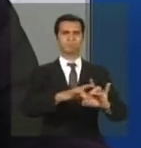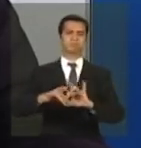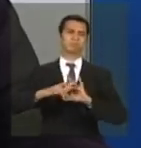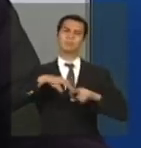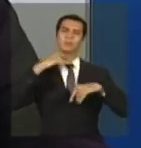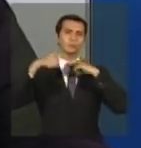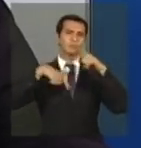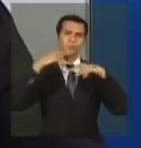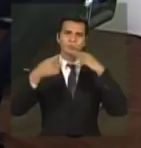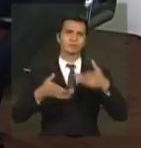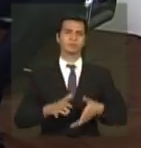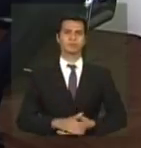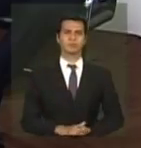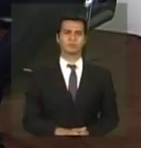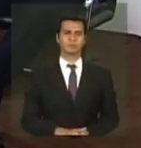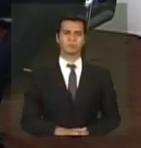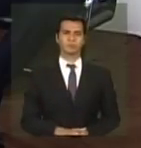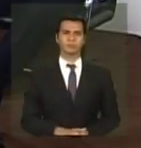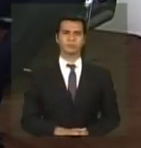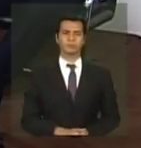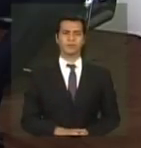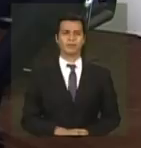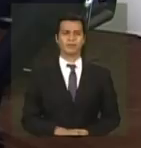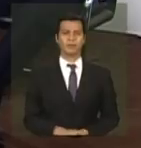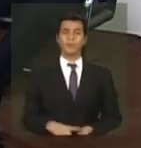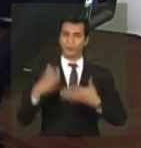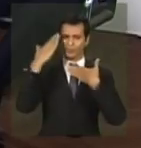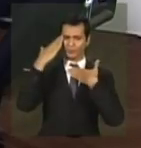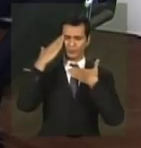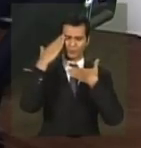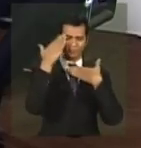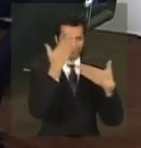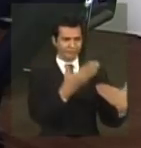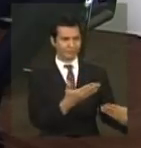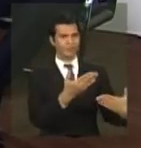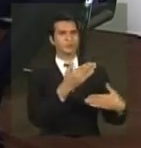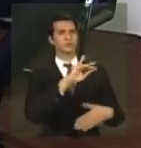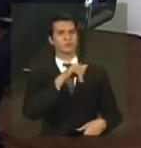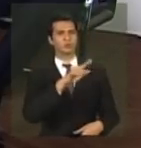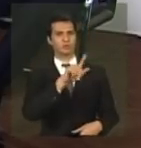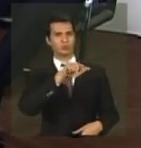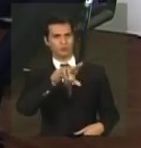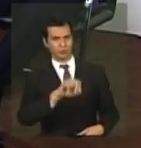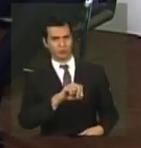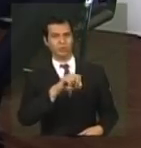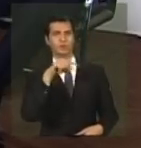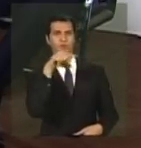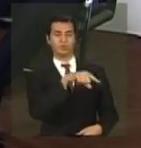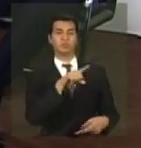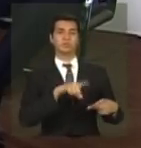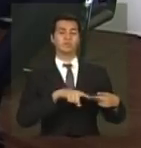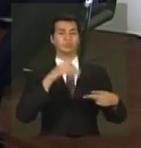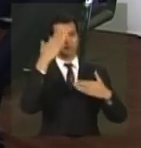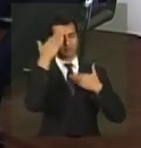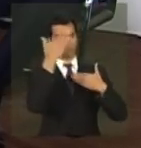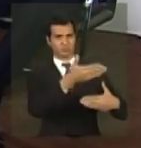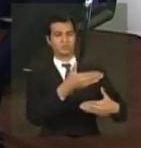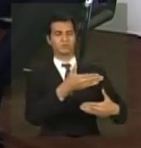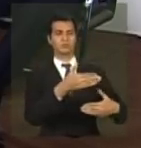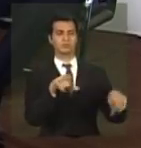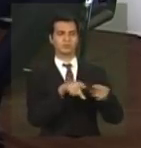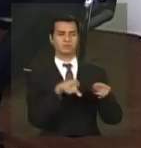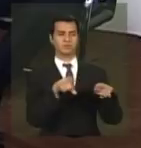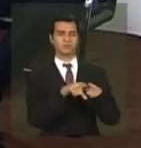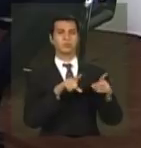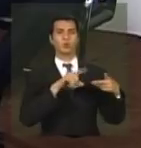vamos conseguir. Bom, agradeço muito a participação de vocês, Jônio Alcântara, técnico de acompanhamento de condicionalidades do MDS e representante